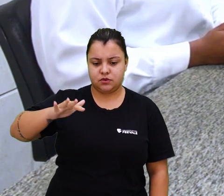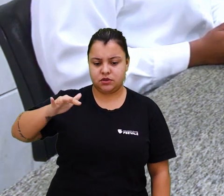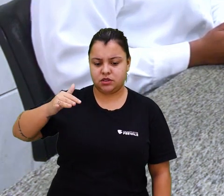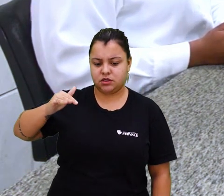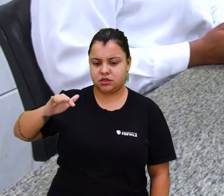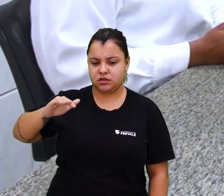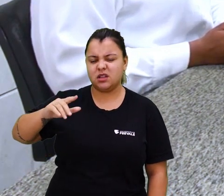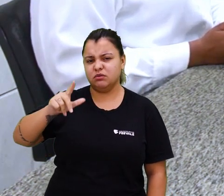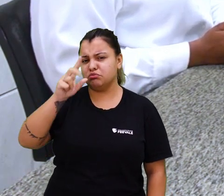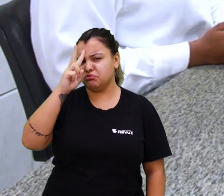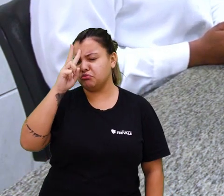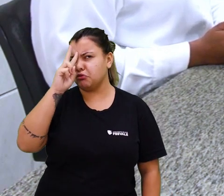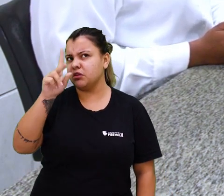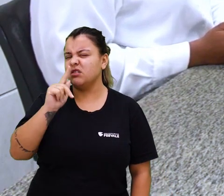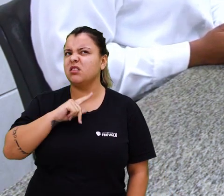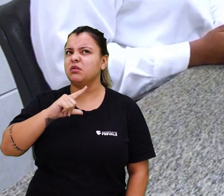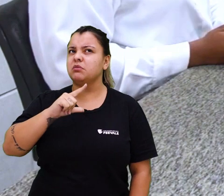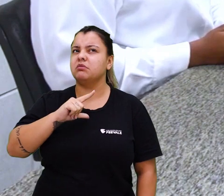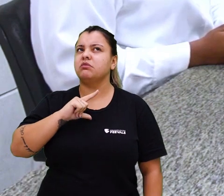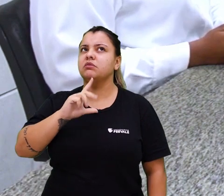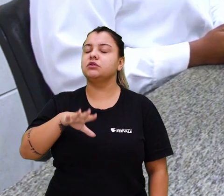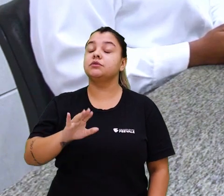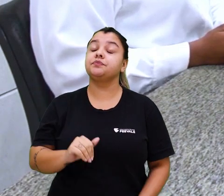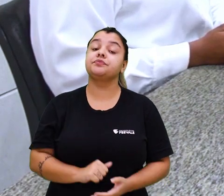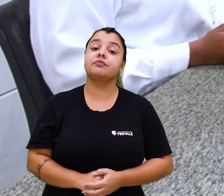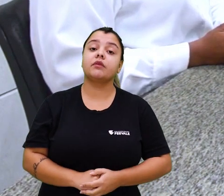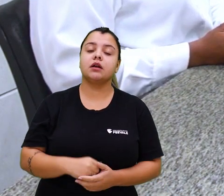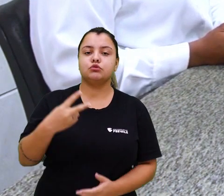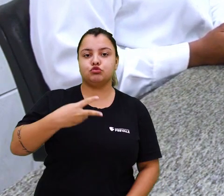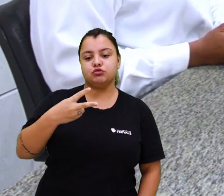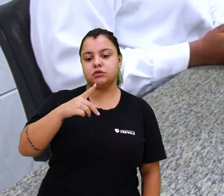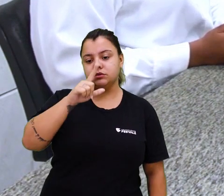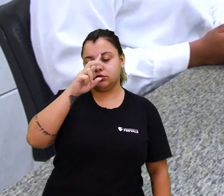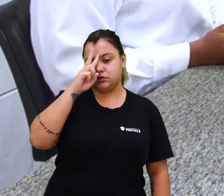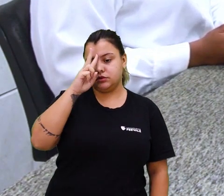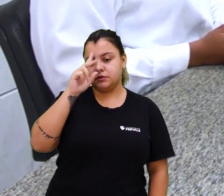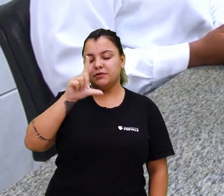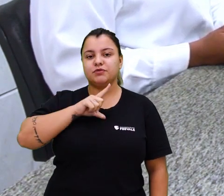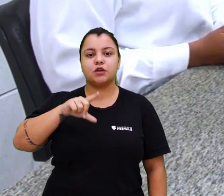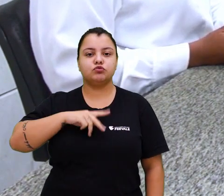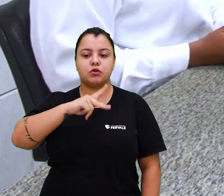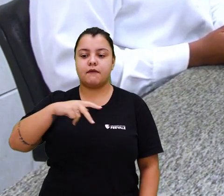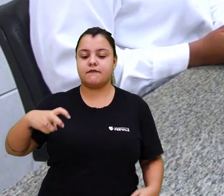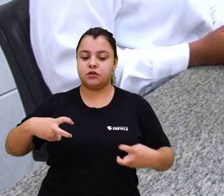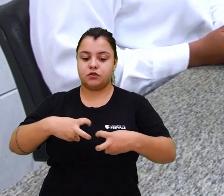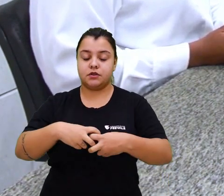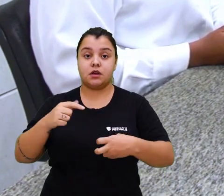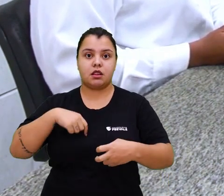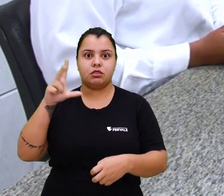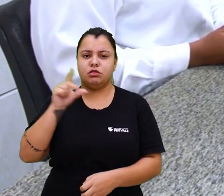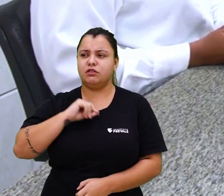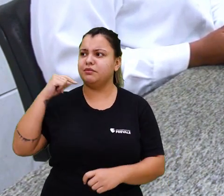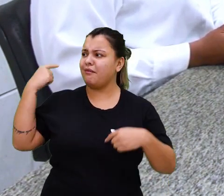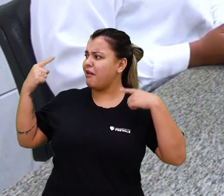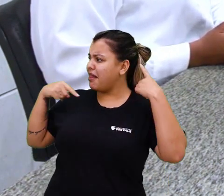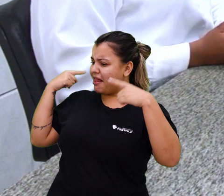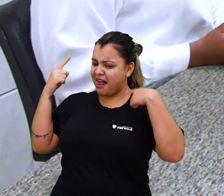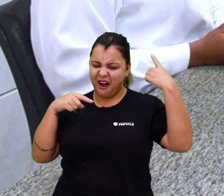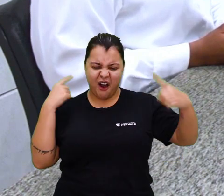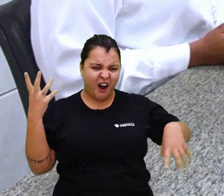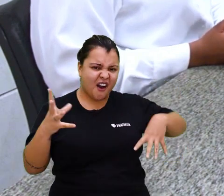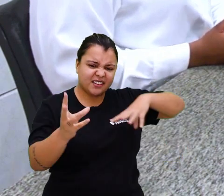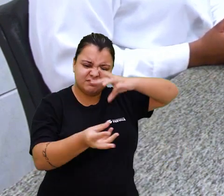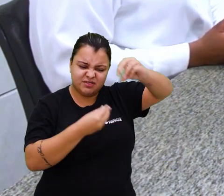depois do ensino médio mesmo meu segundo ano eu tive uma professora de de física que ela era muito louca ela juntava